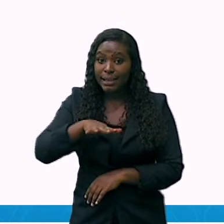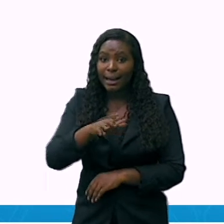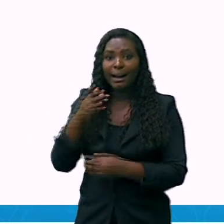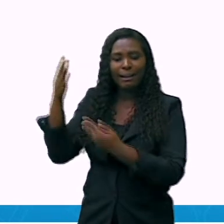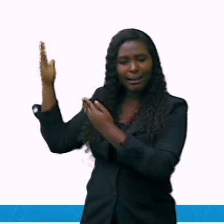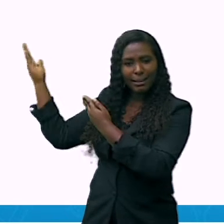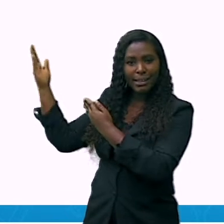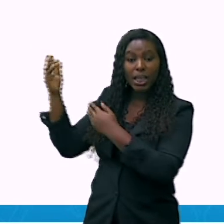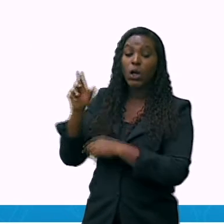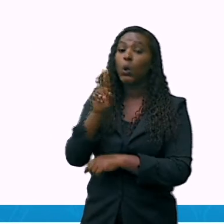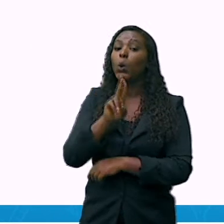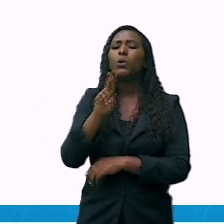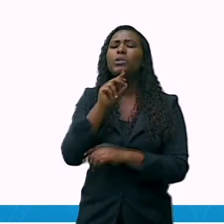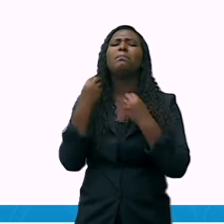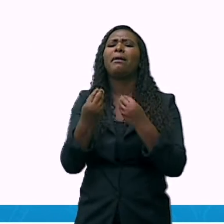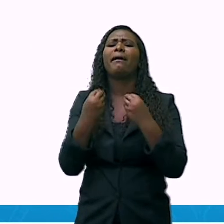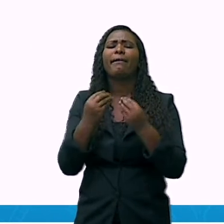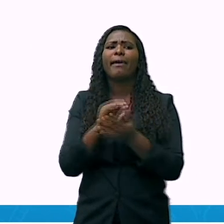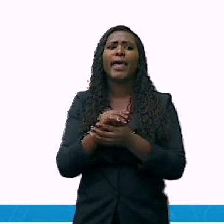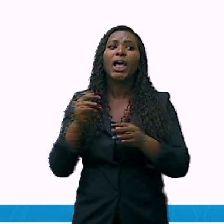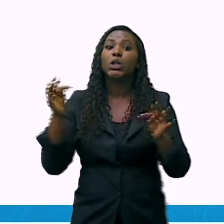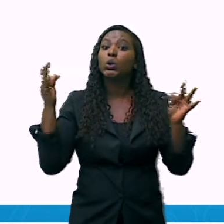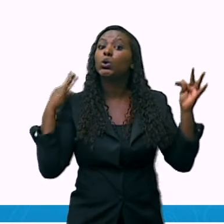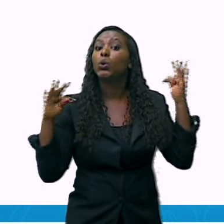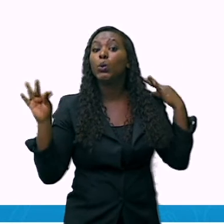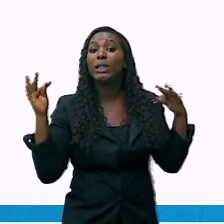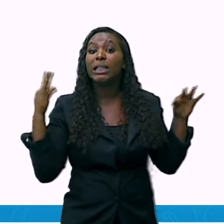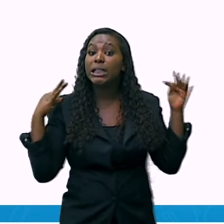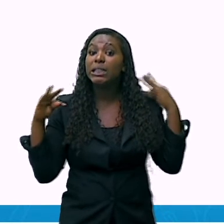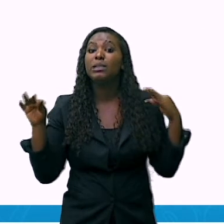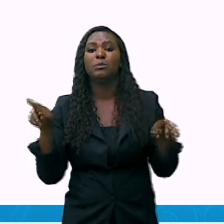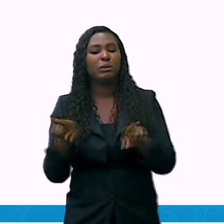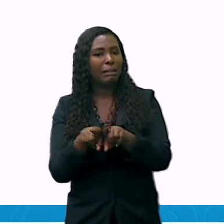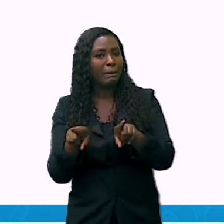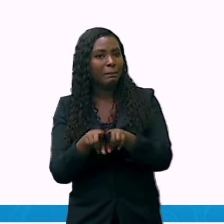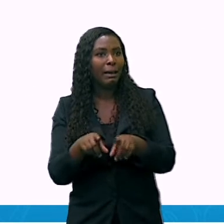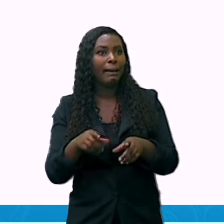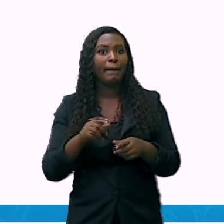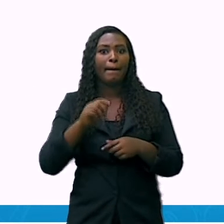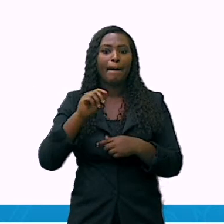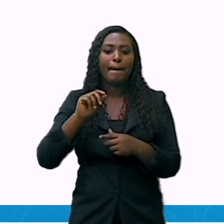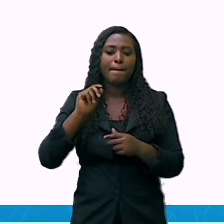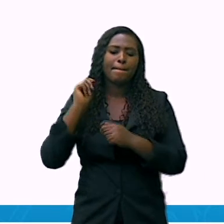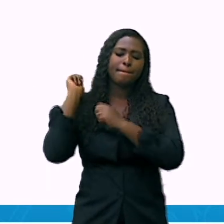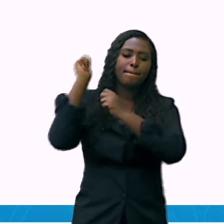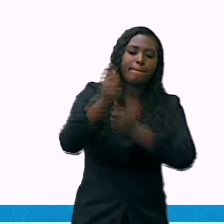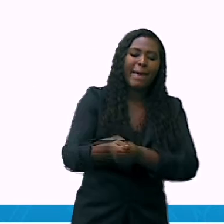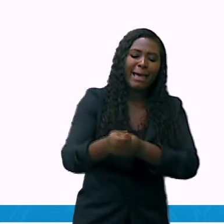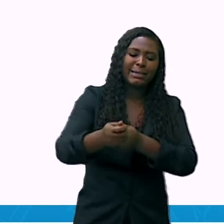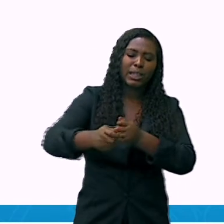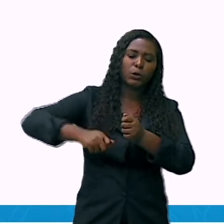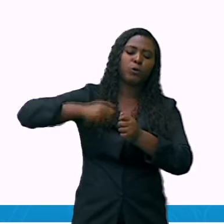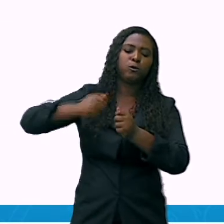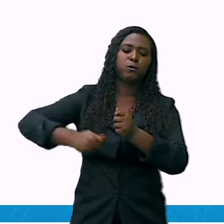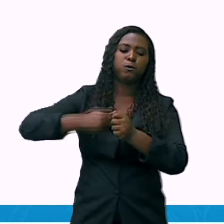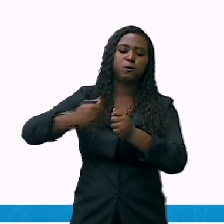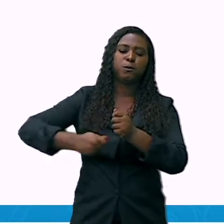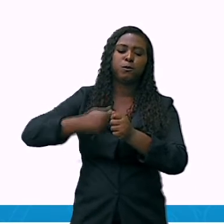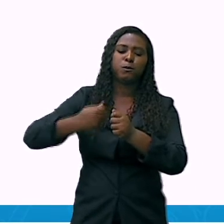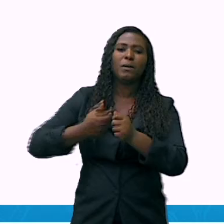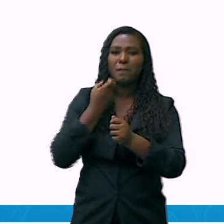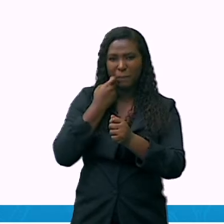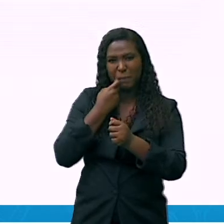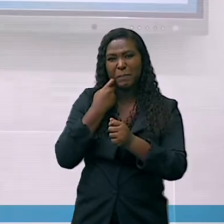turismo e também para a atividade pesqueira, que promove o desenvolvimento econômico